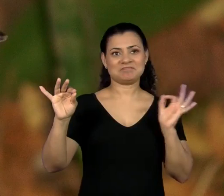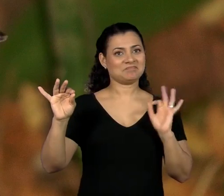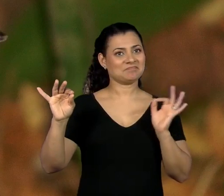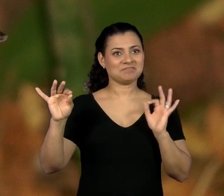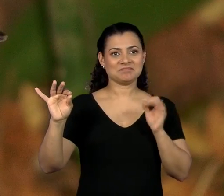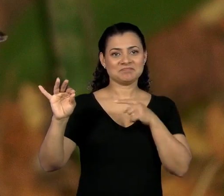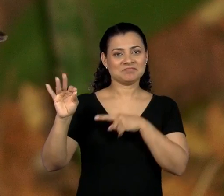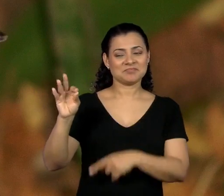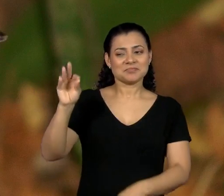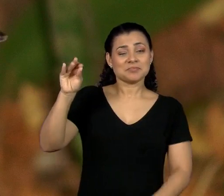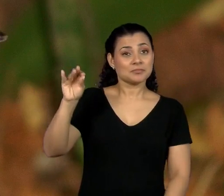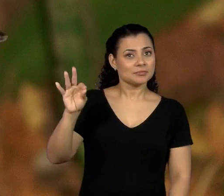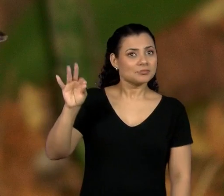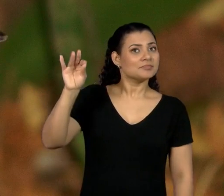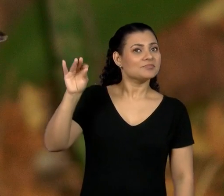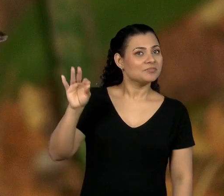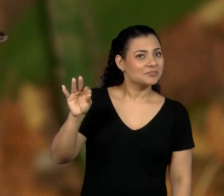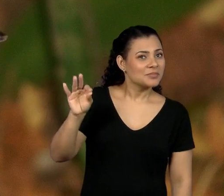branca.